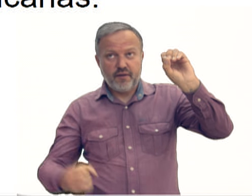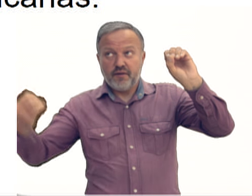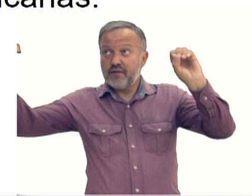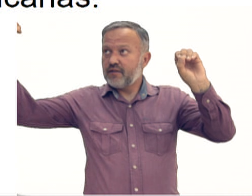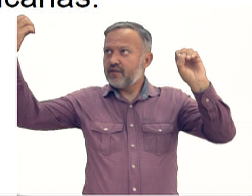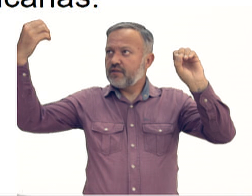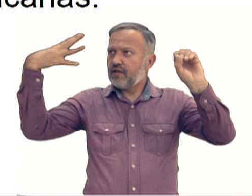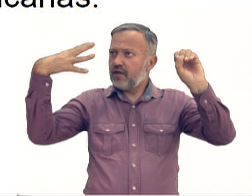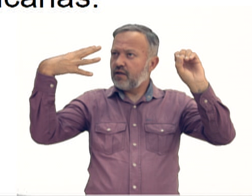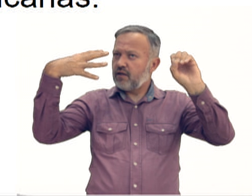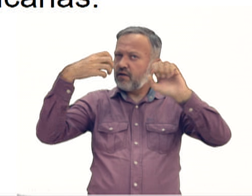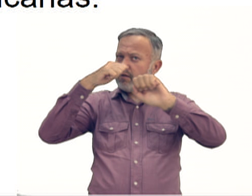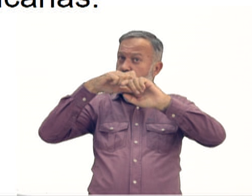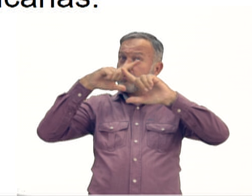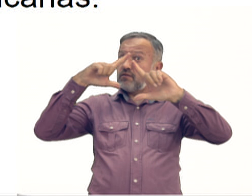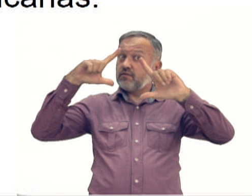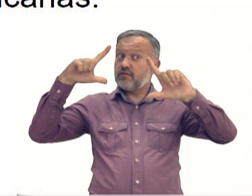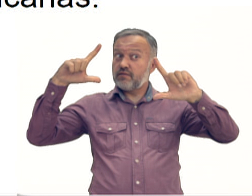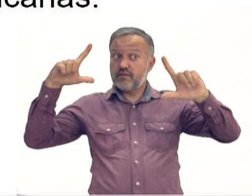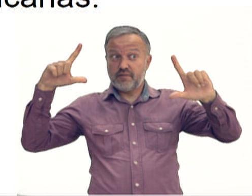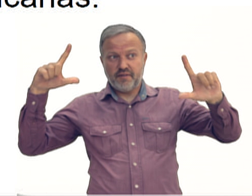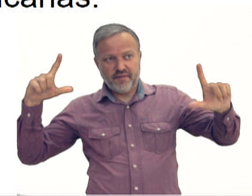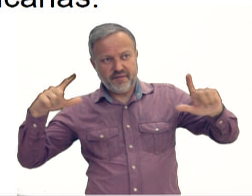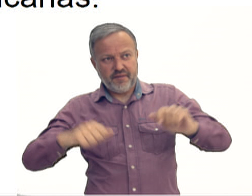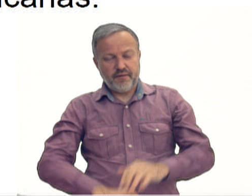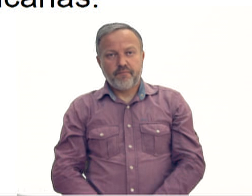luminosidade e transparência.